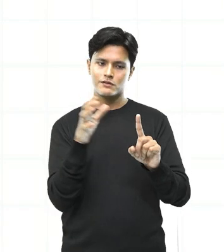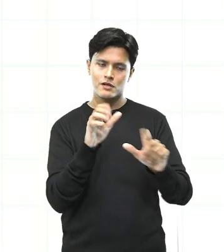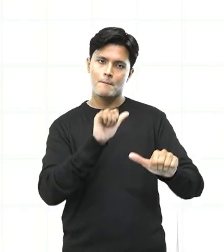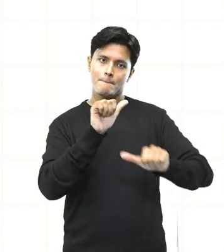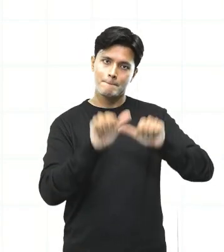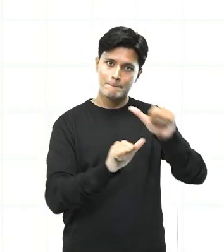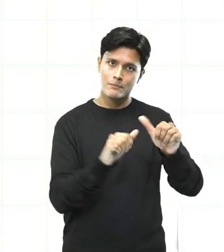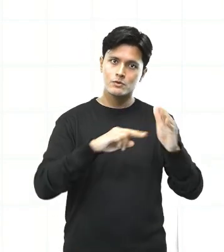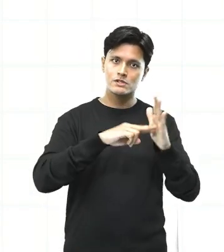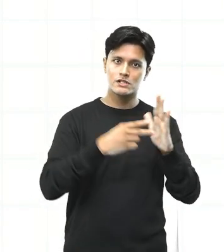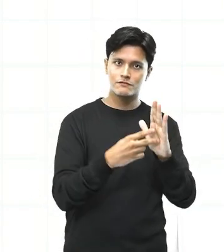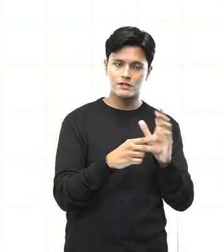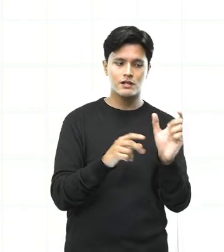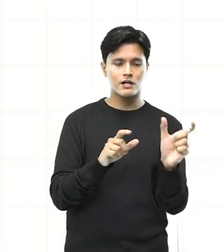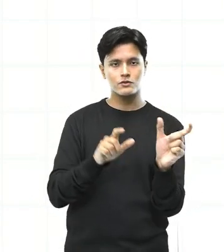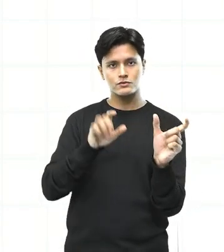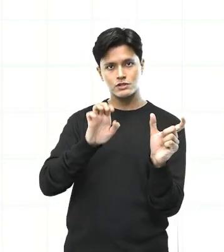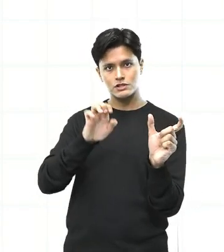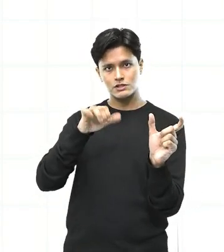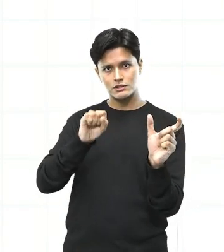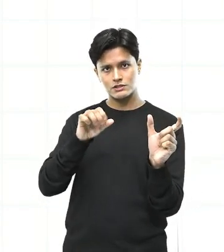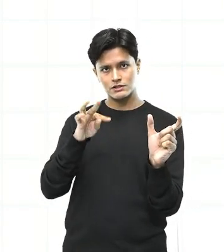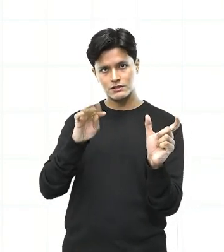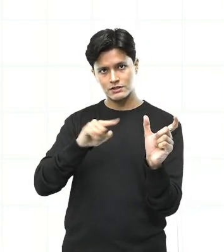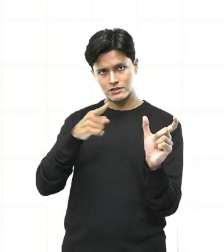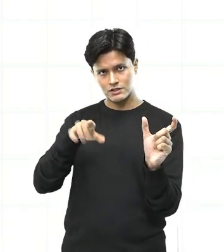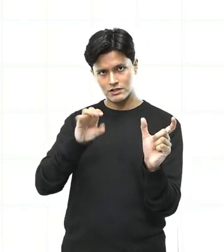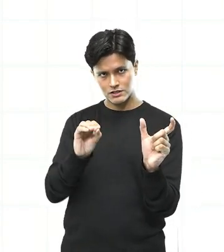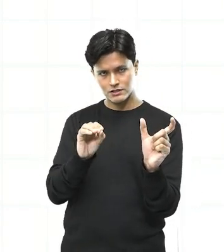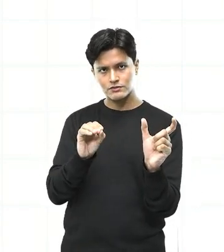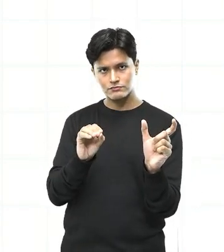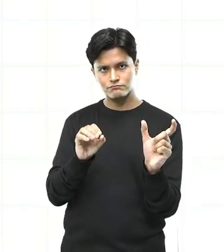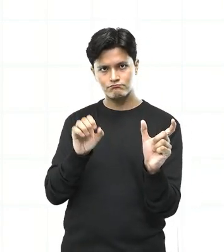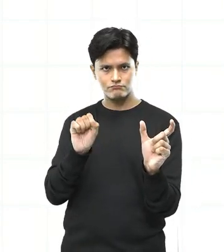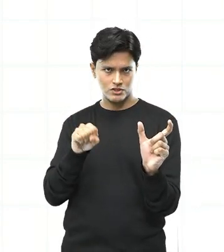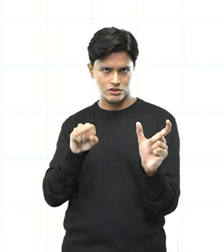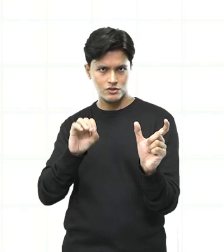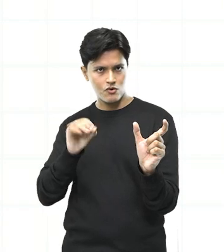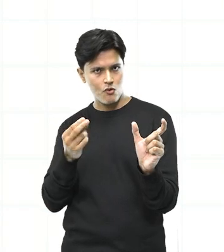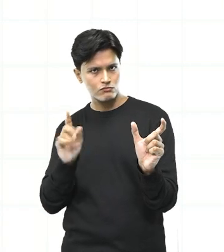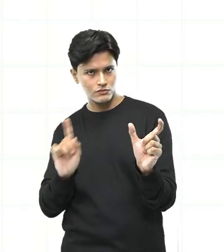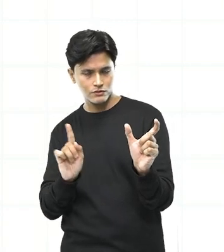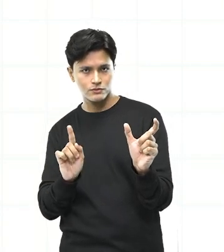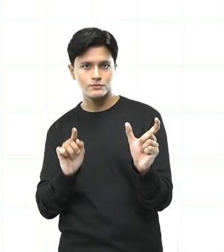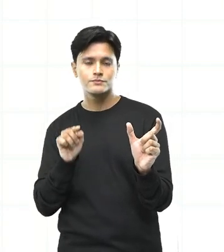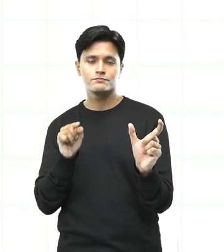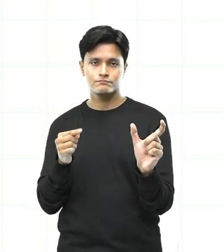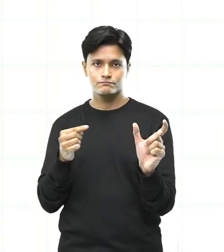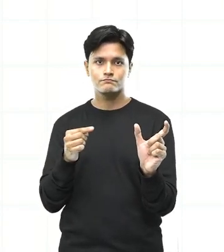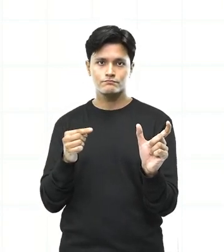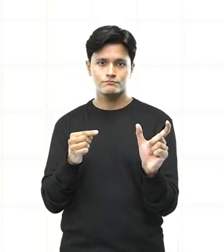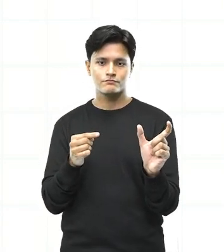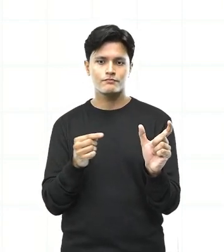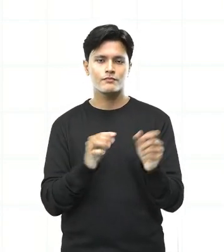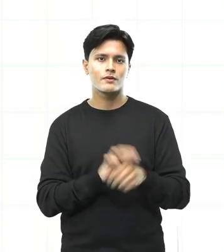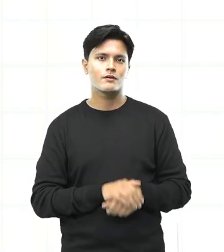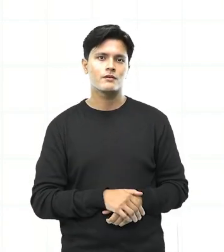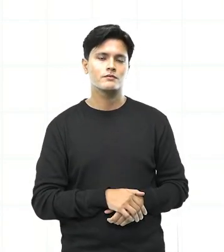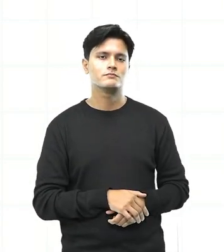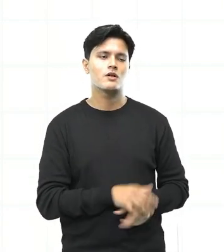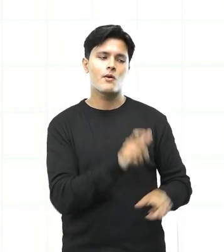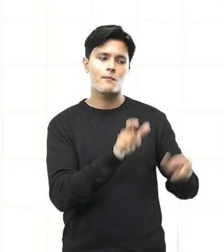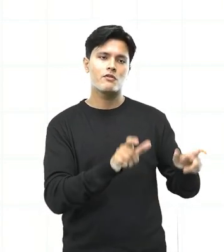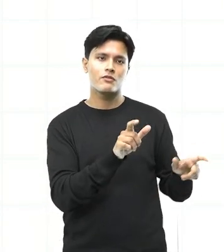né? Aproximarão a gente não tem. Então, os amigos, né? Torne amigos os que se encontram